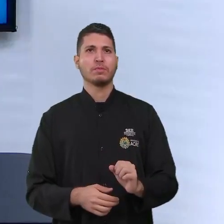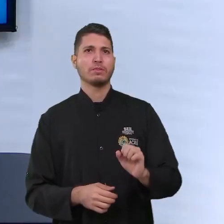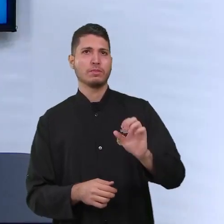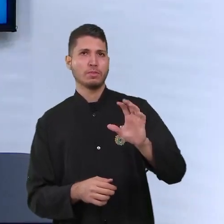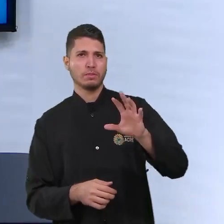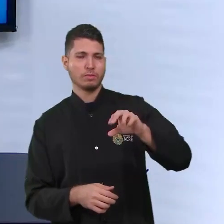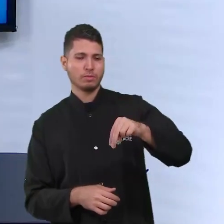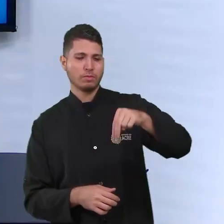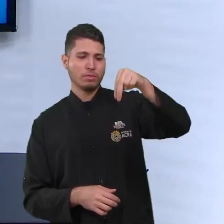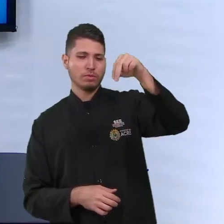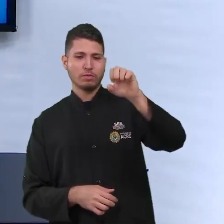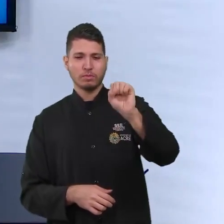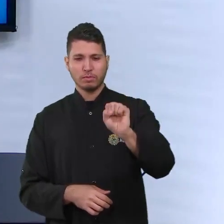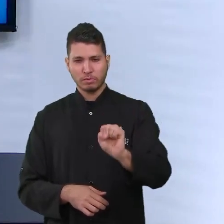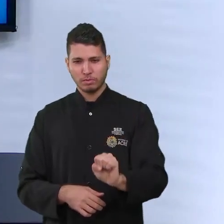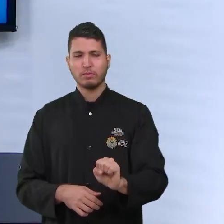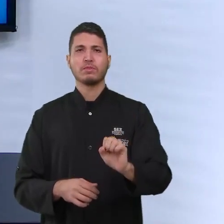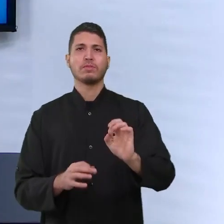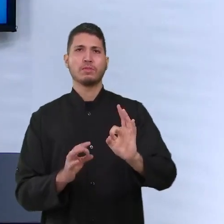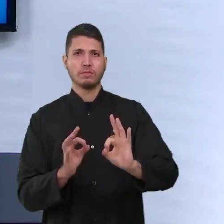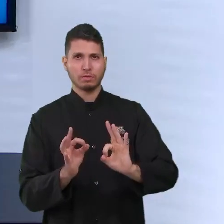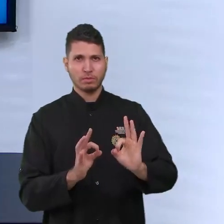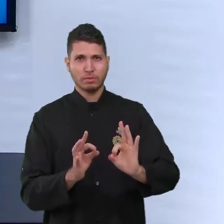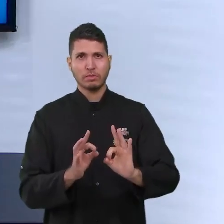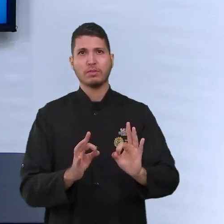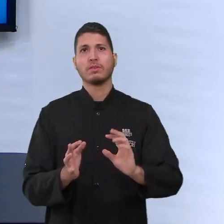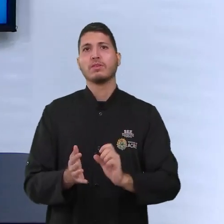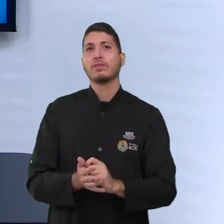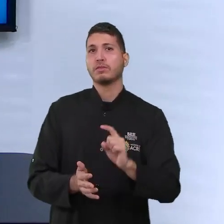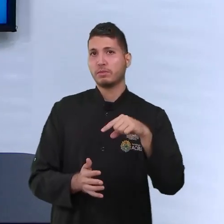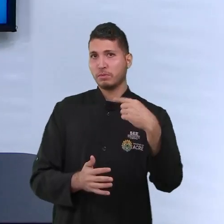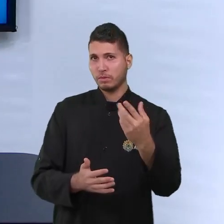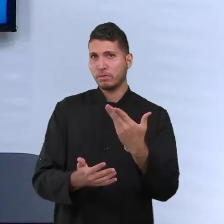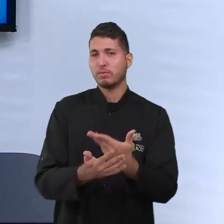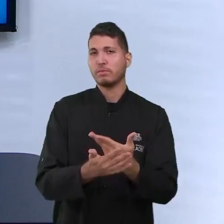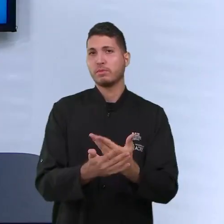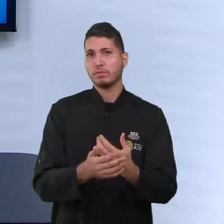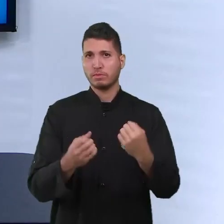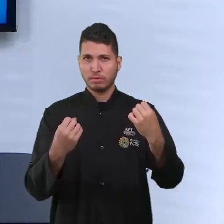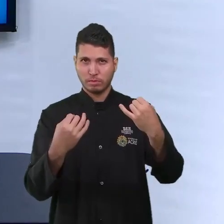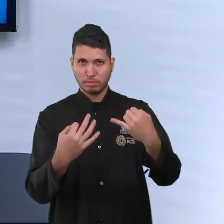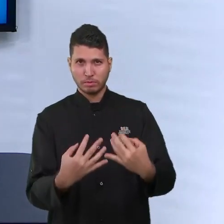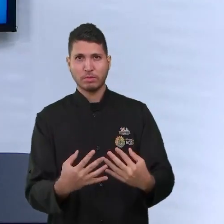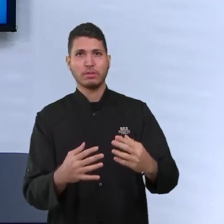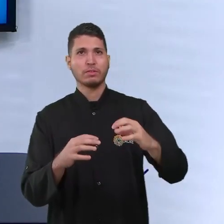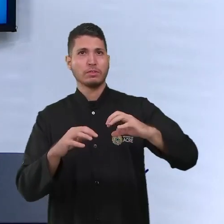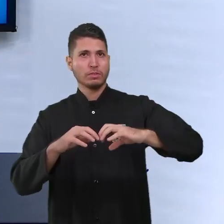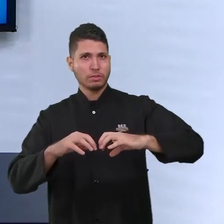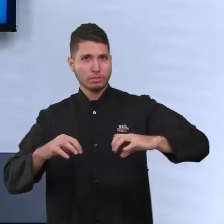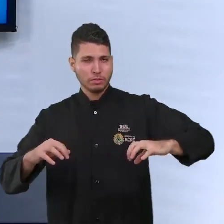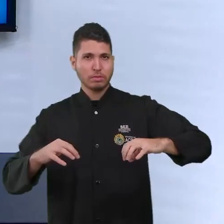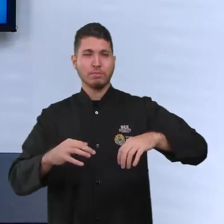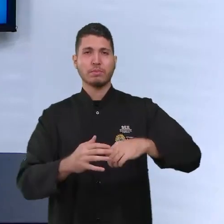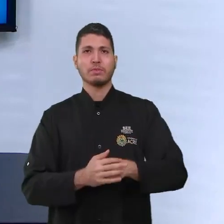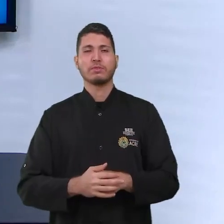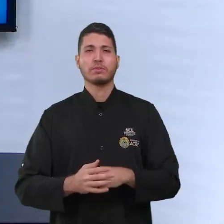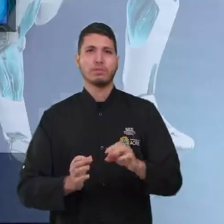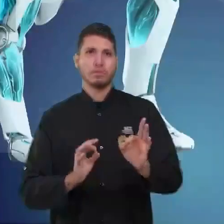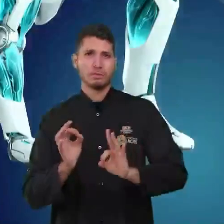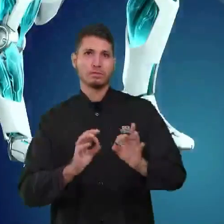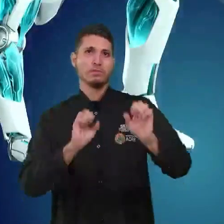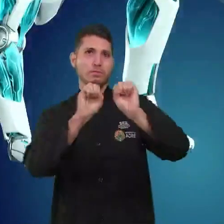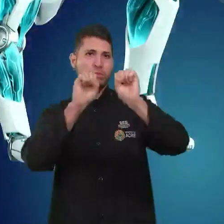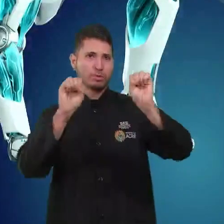países no sul. Por isso, você tem que acompanhar a continuidade das nossas aulas. Bem, então, como eu estava falando